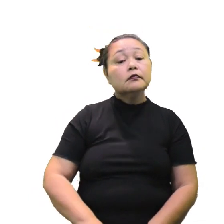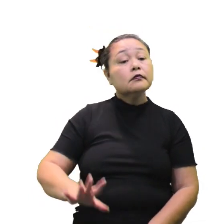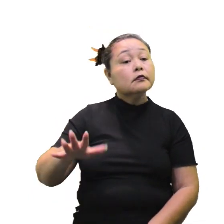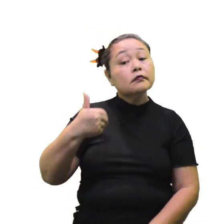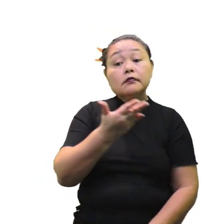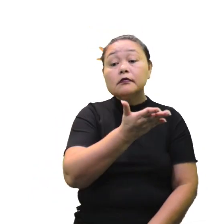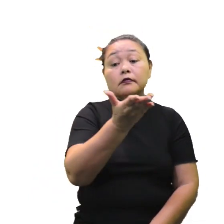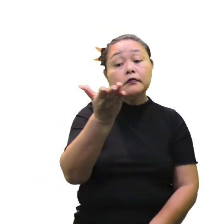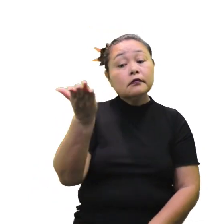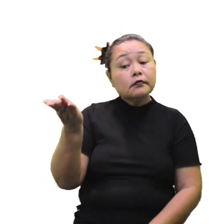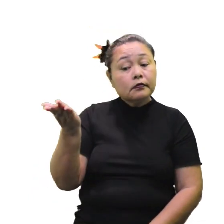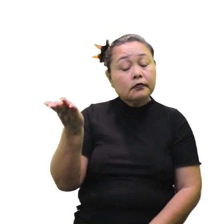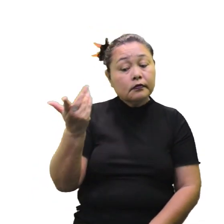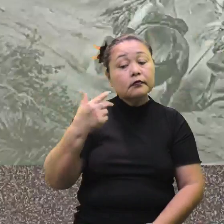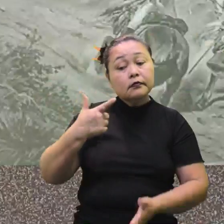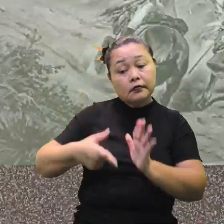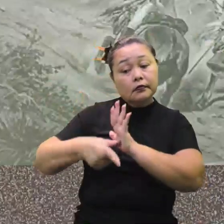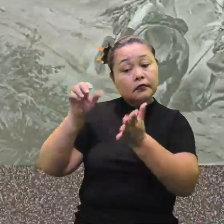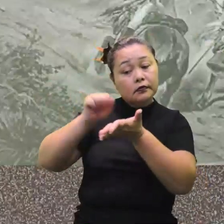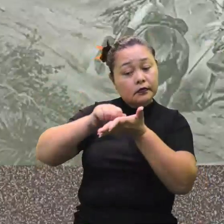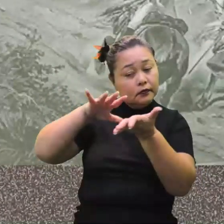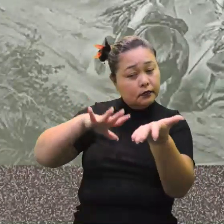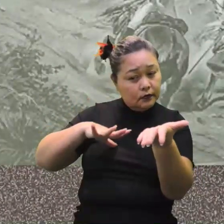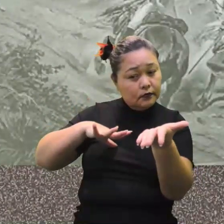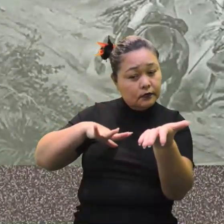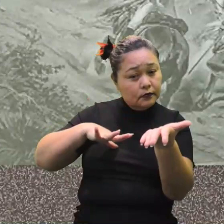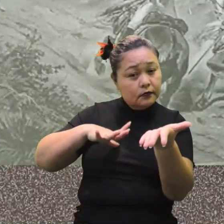E eu deixo para vocês, antes de fazer a atividade.